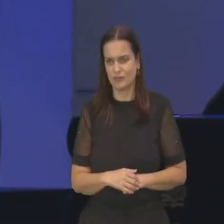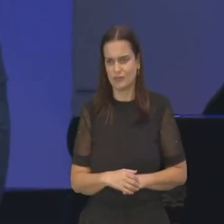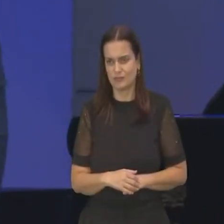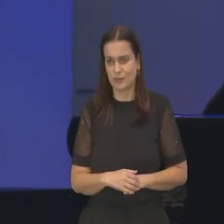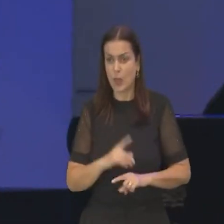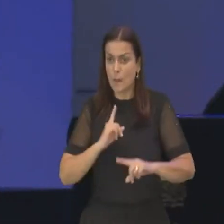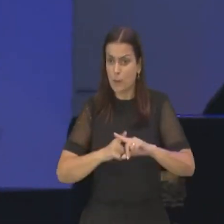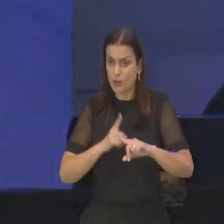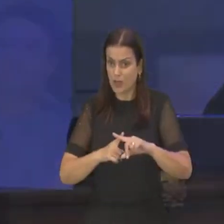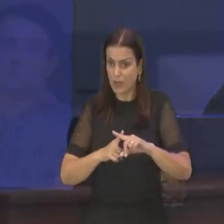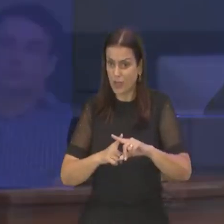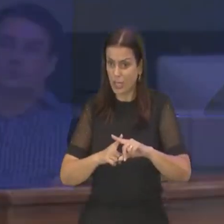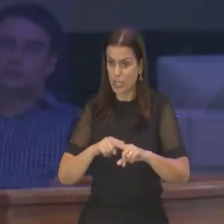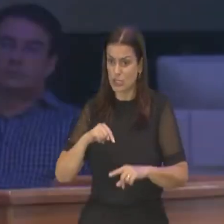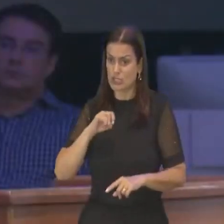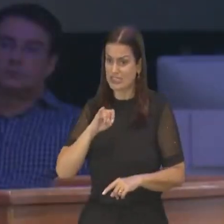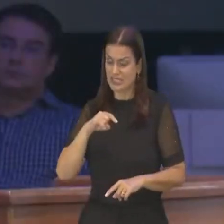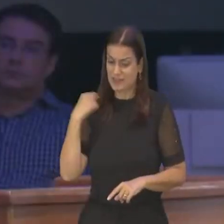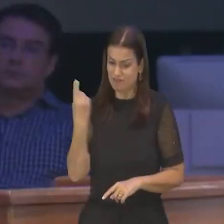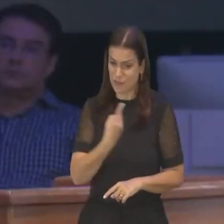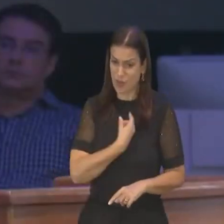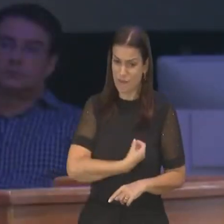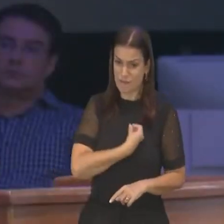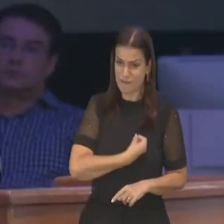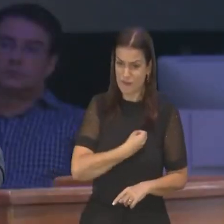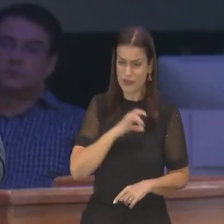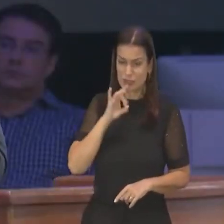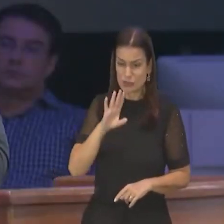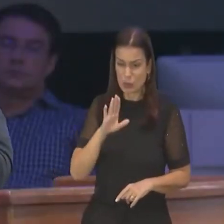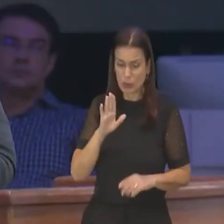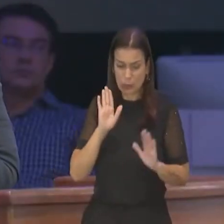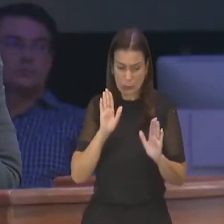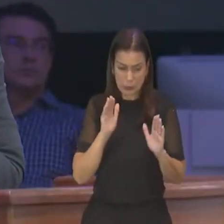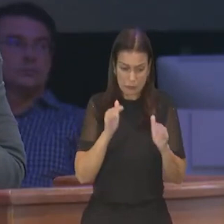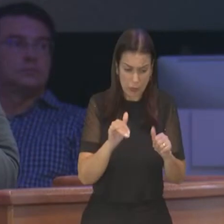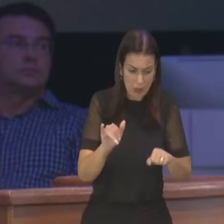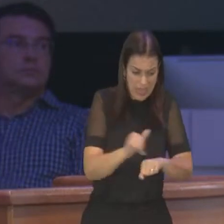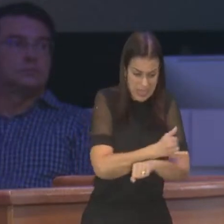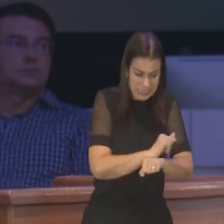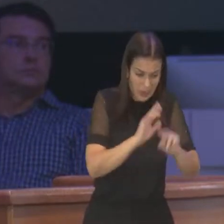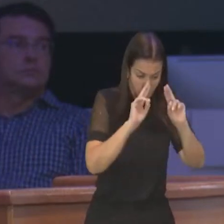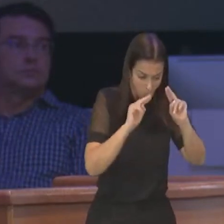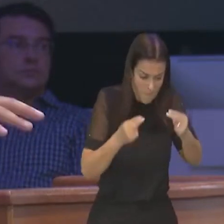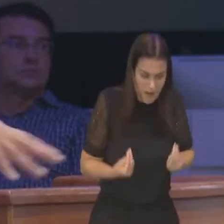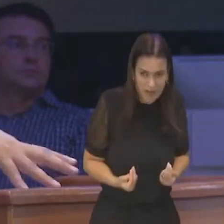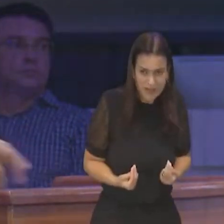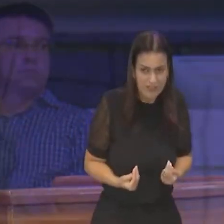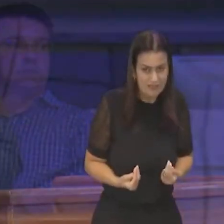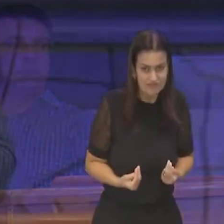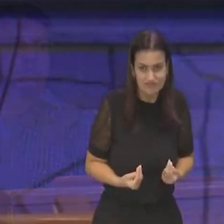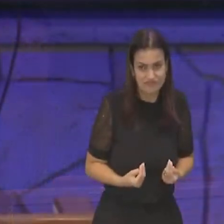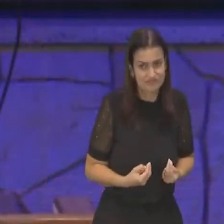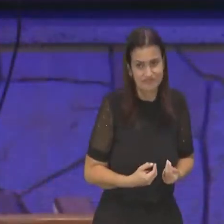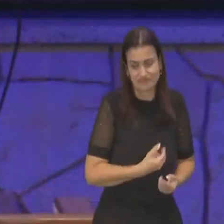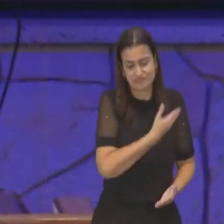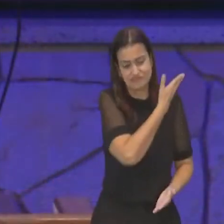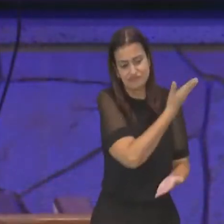Porque quando nós agimos, quando nós vivemos apenas baseado nas estratégias humanas, nós vamos fracassar.